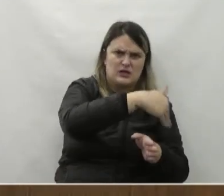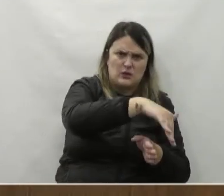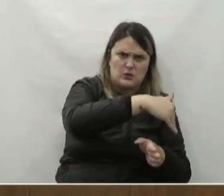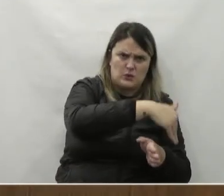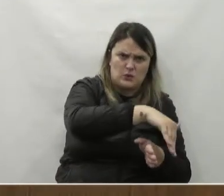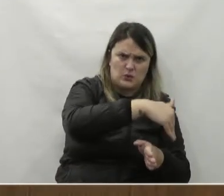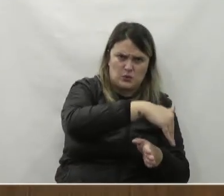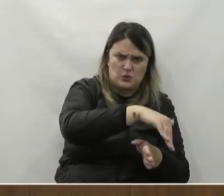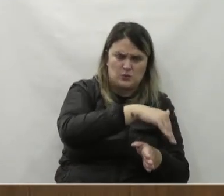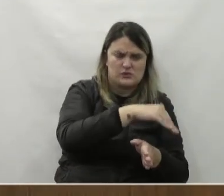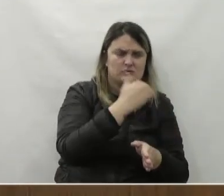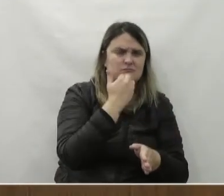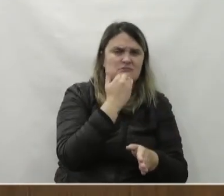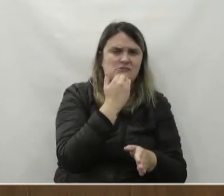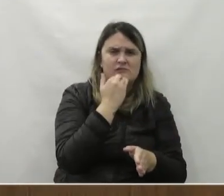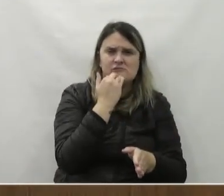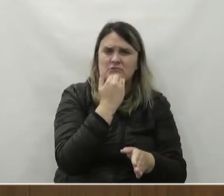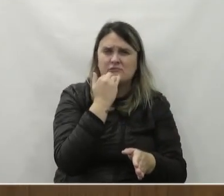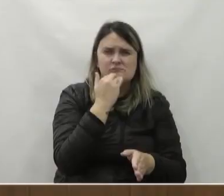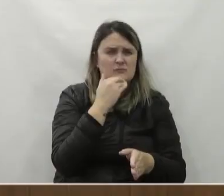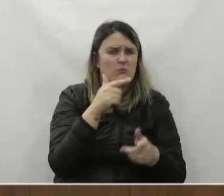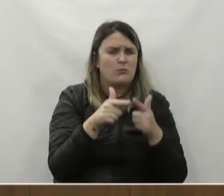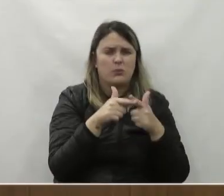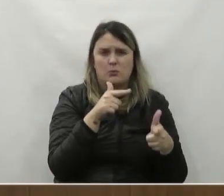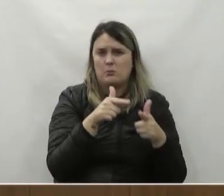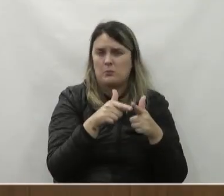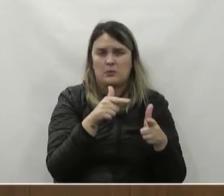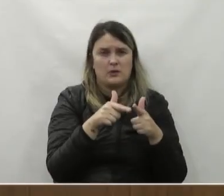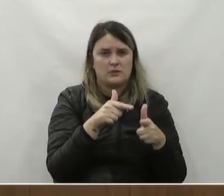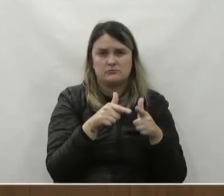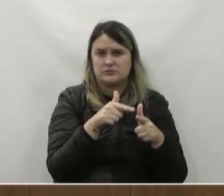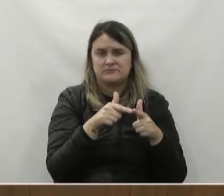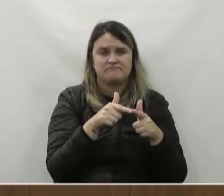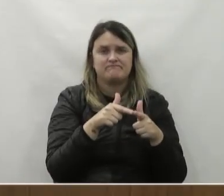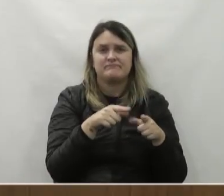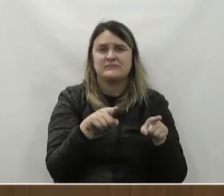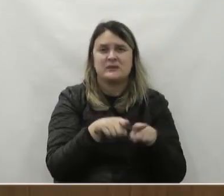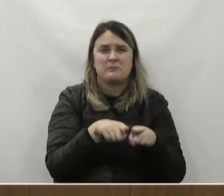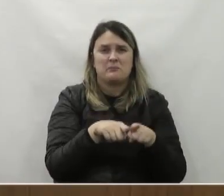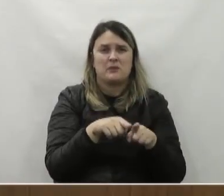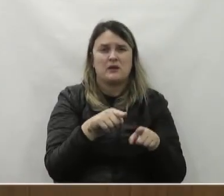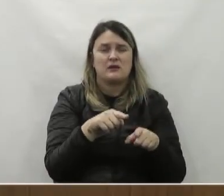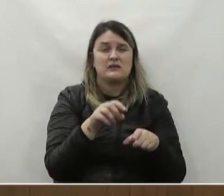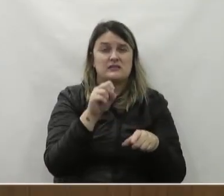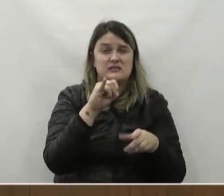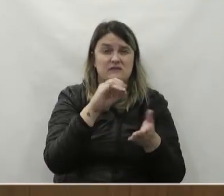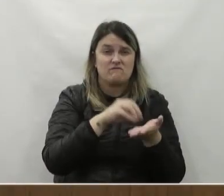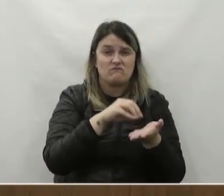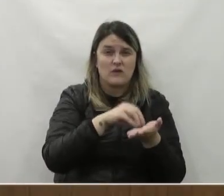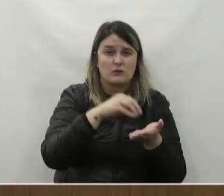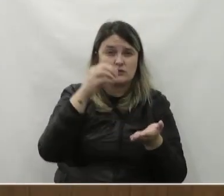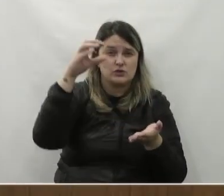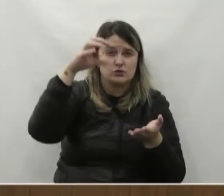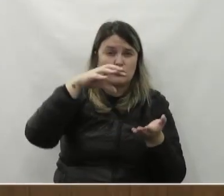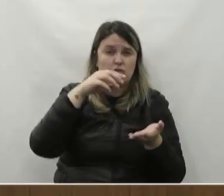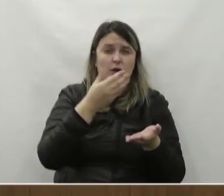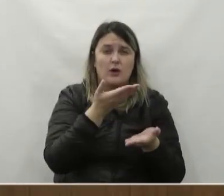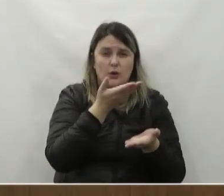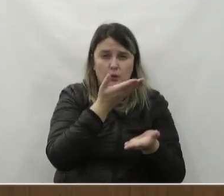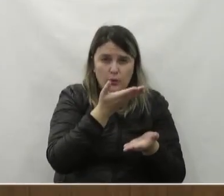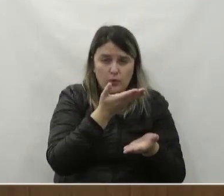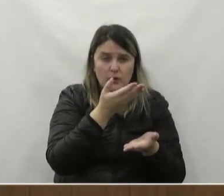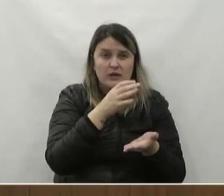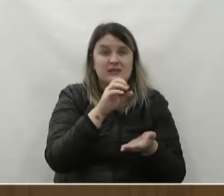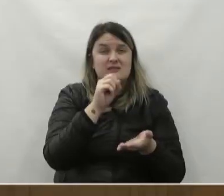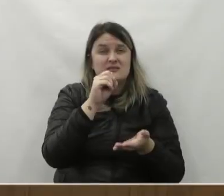encontra-se em condições inadequadas de tráfego, com trechos irregulares e acúmulo de poeira em períodos de estiagem, além da